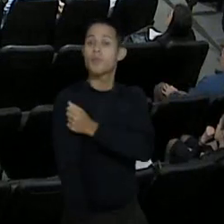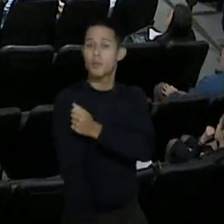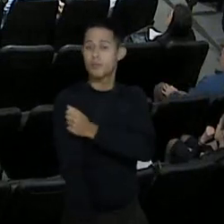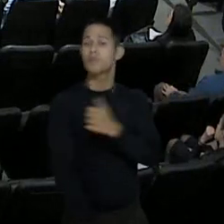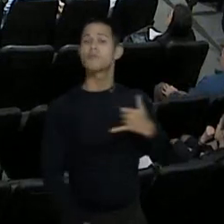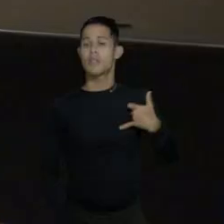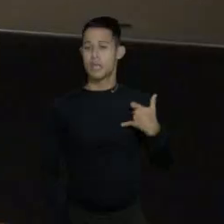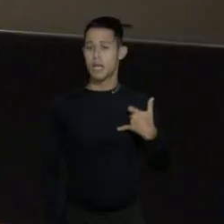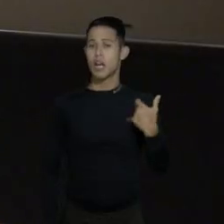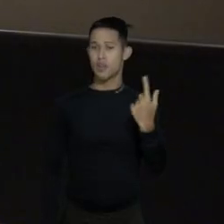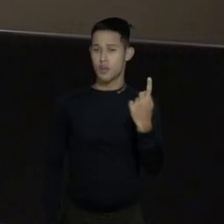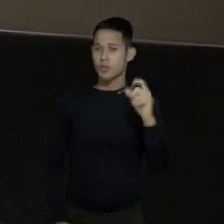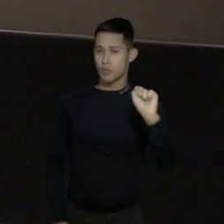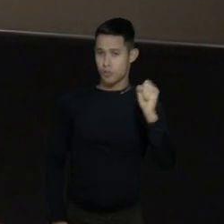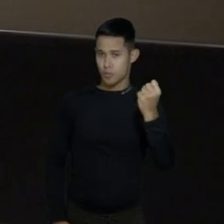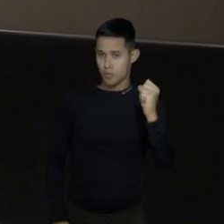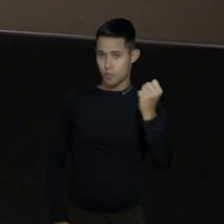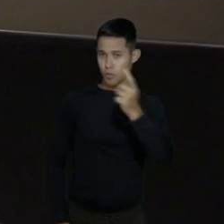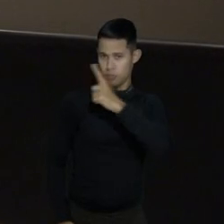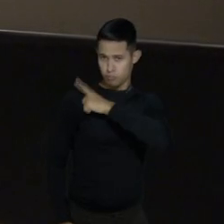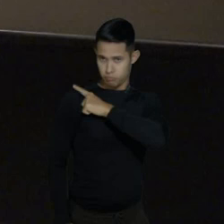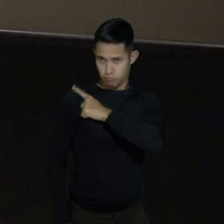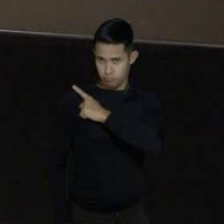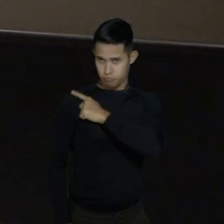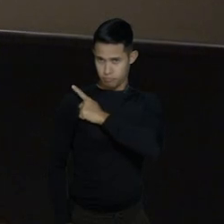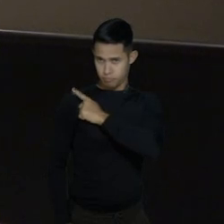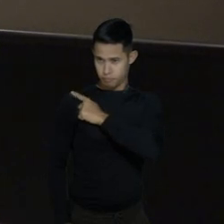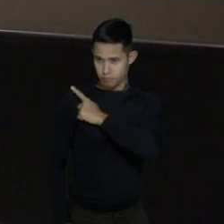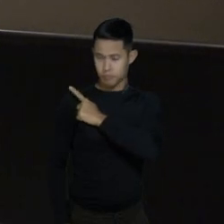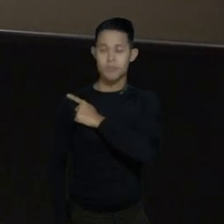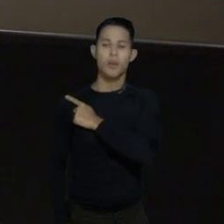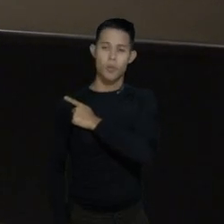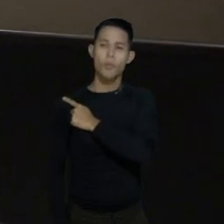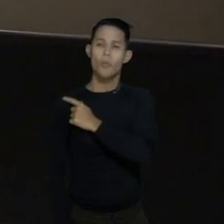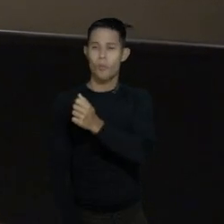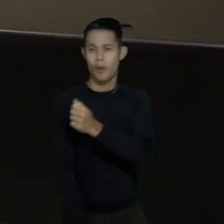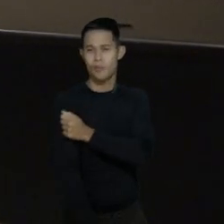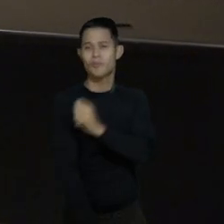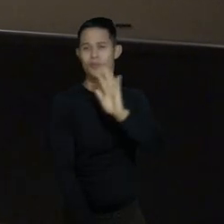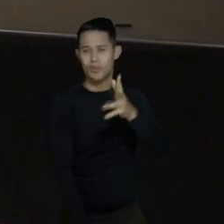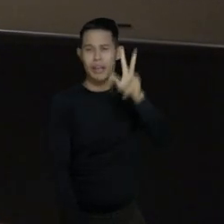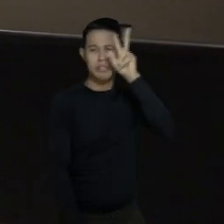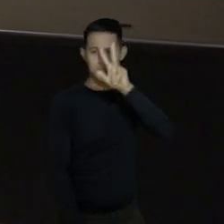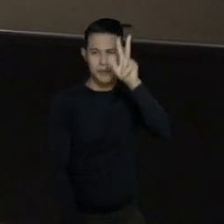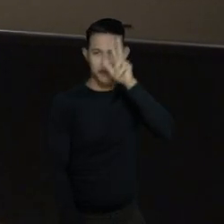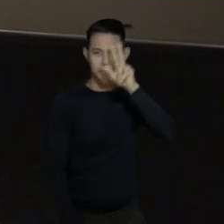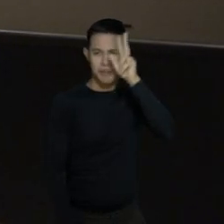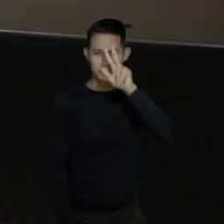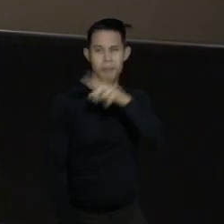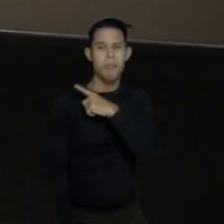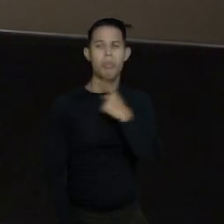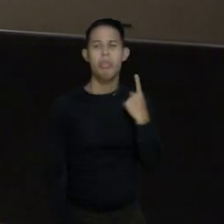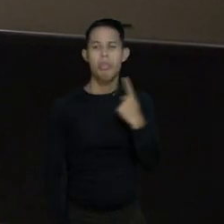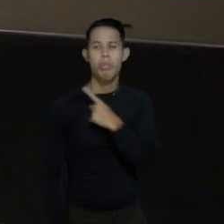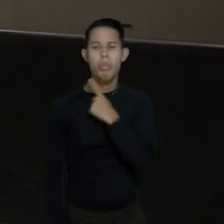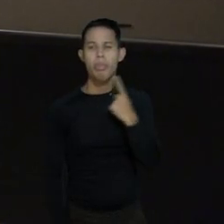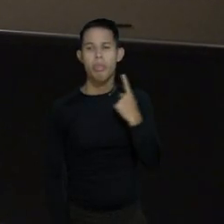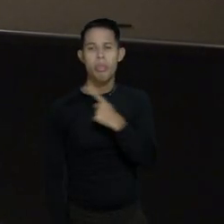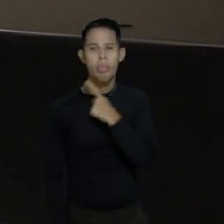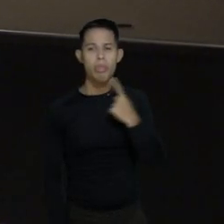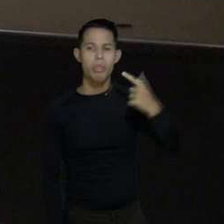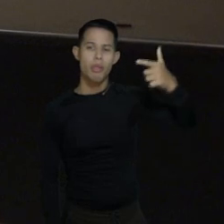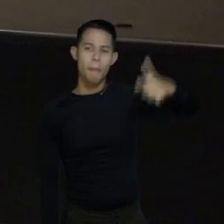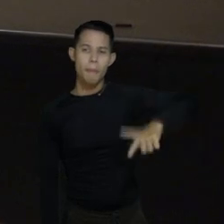anos no primeiro ano do ensino médio então um aluno que já vem de um histórico de repetência né ele já é um adulto no meio da molecada